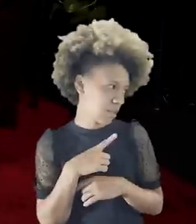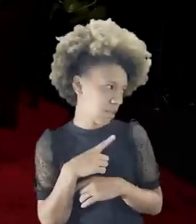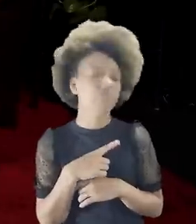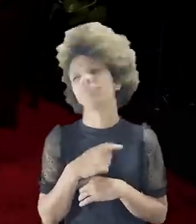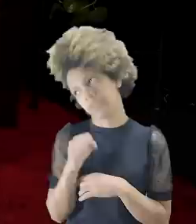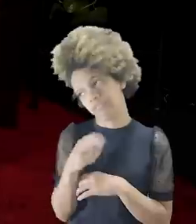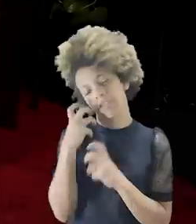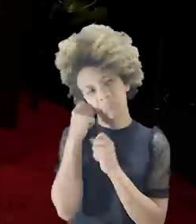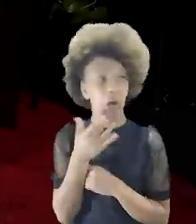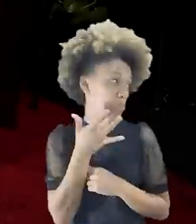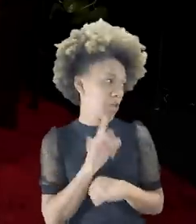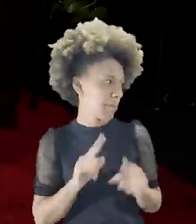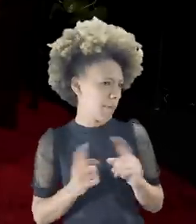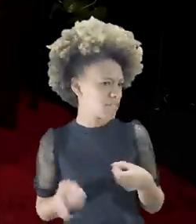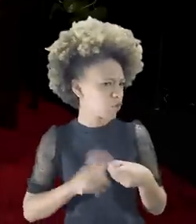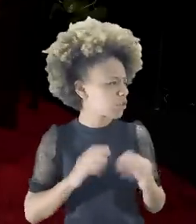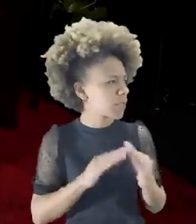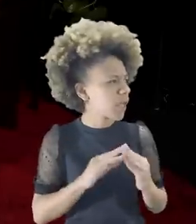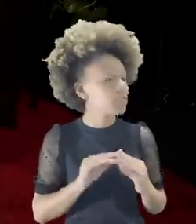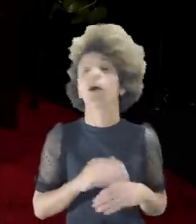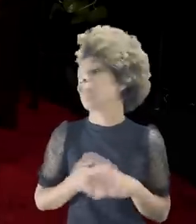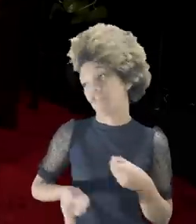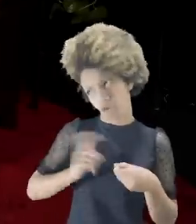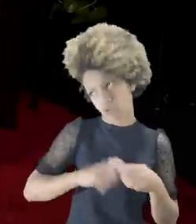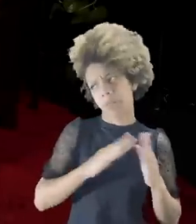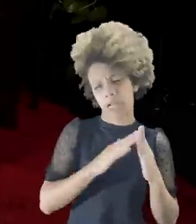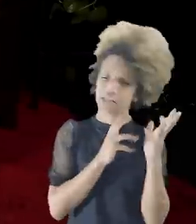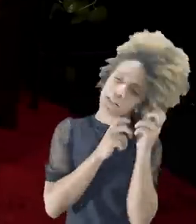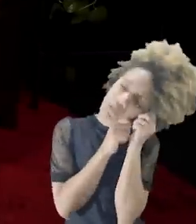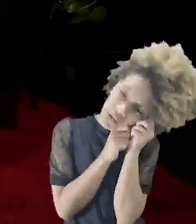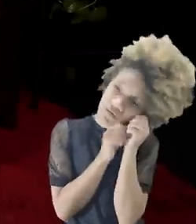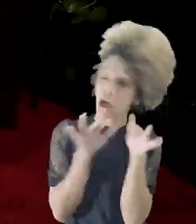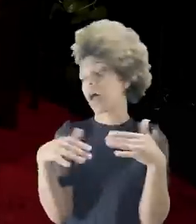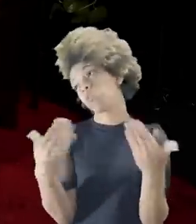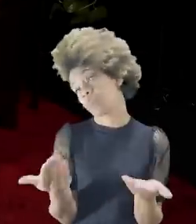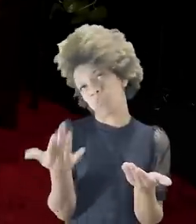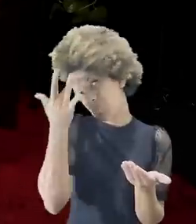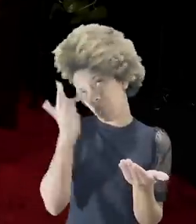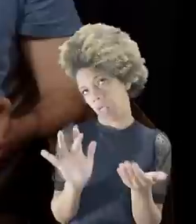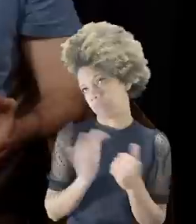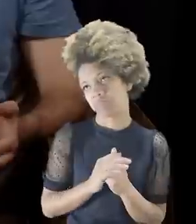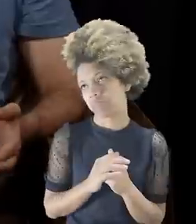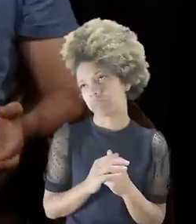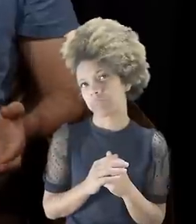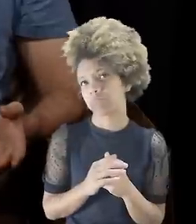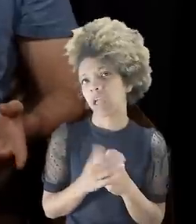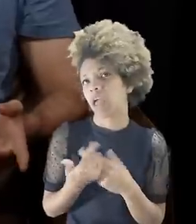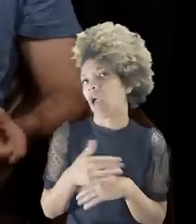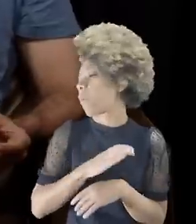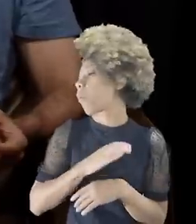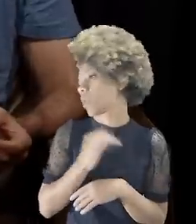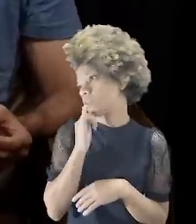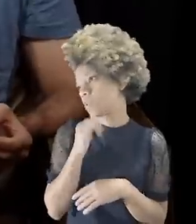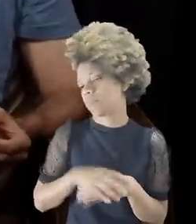vinha ah isso eu não sabia mas você volta para casa ou fica na loja mesmo a não ser que você sei lá vem quando eu joguei no Corinthians